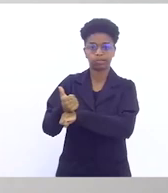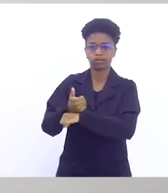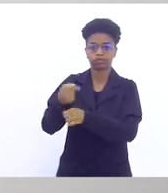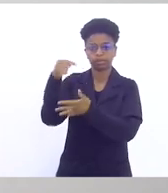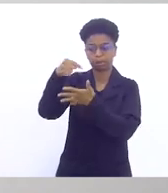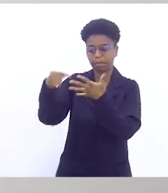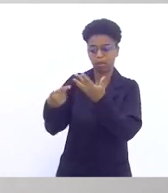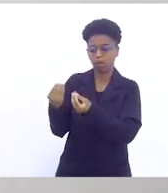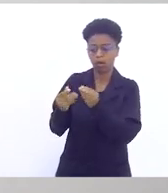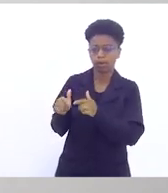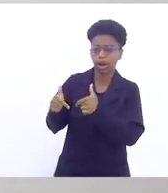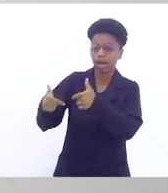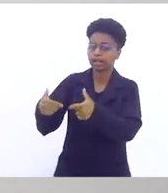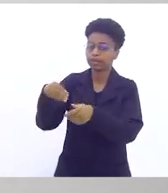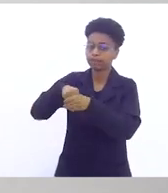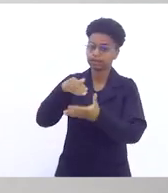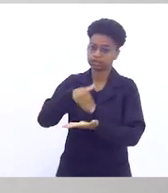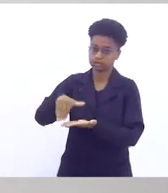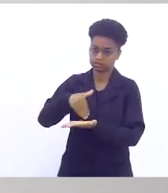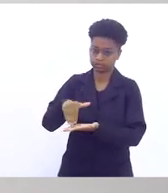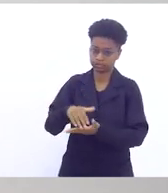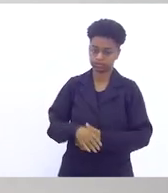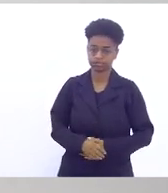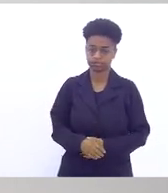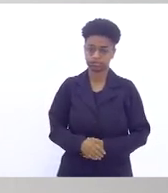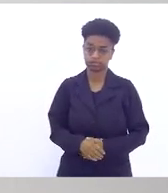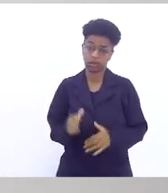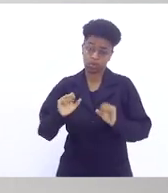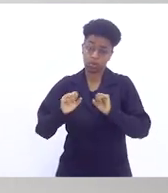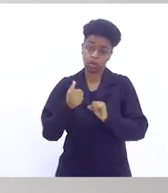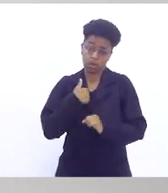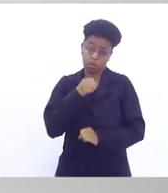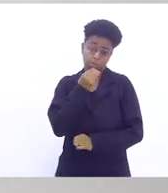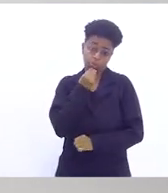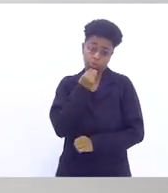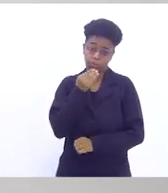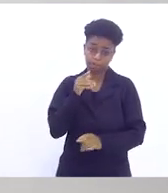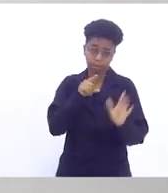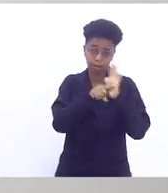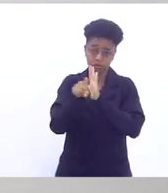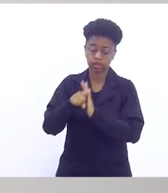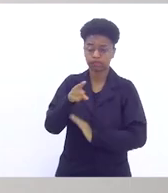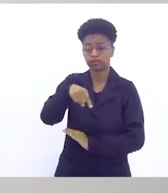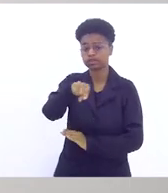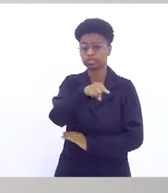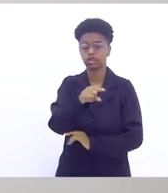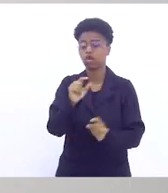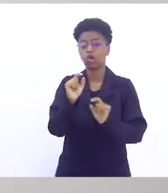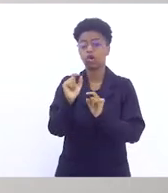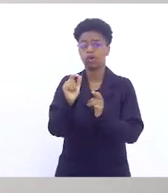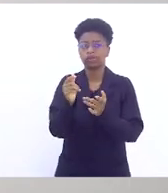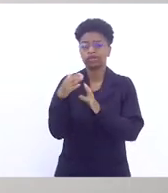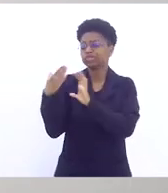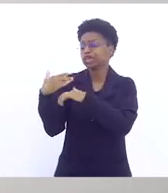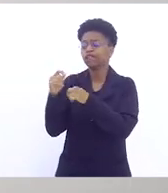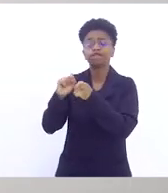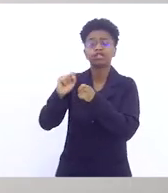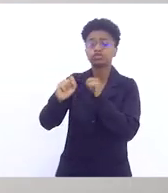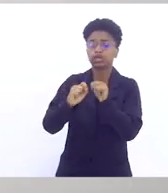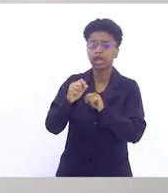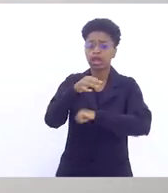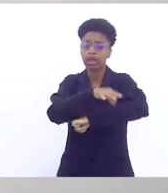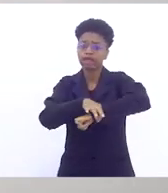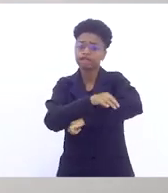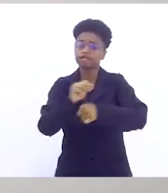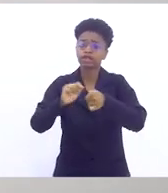profissionais dentro das secretarias eu poderia perguntar para os senhores aqui o que que faz um engenheiro arquiteto